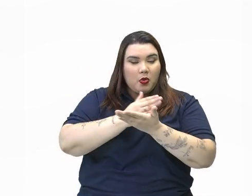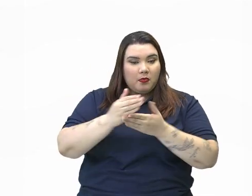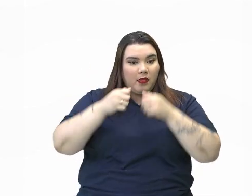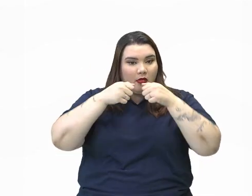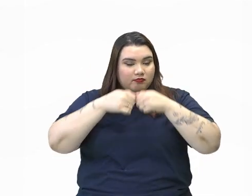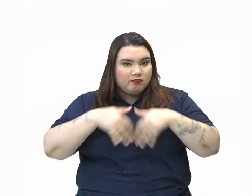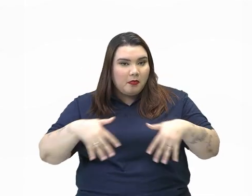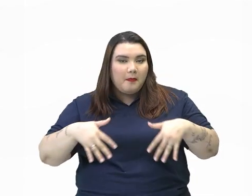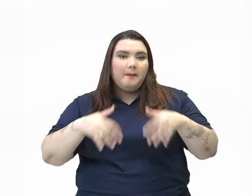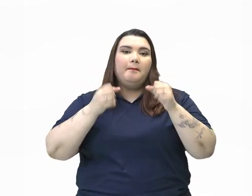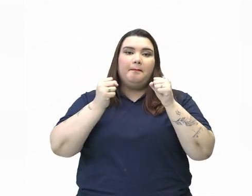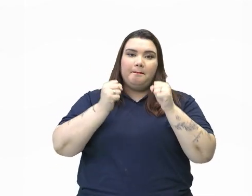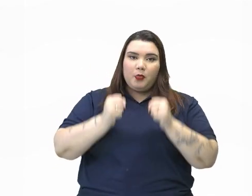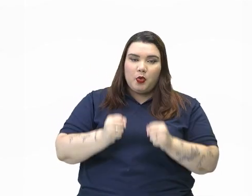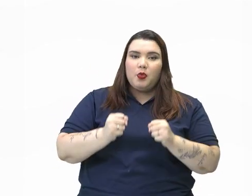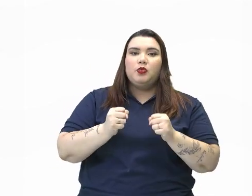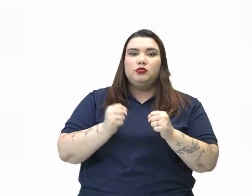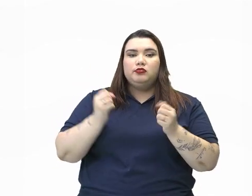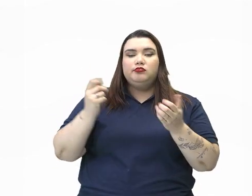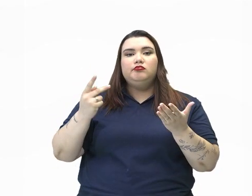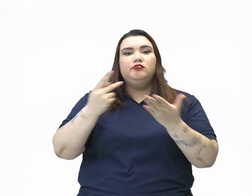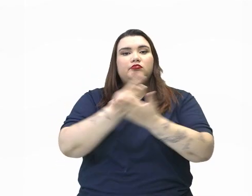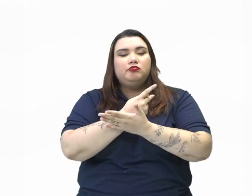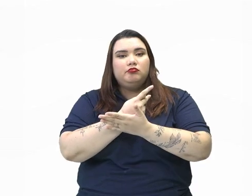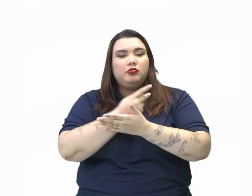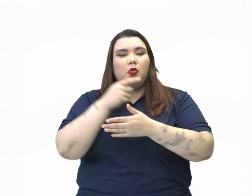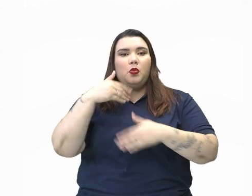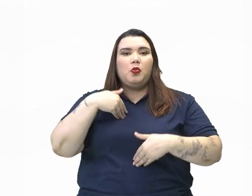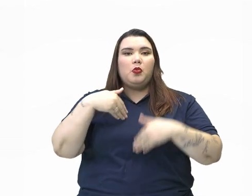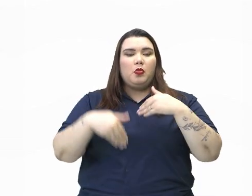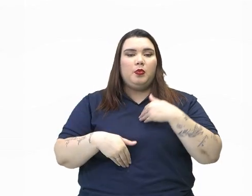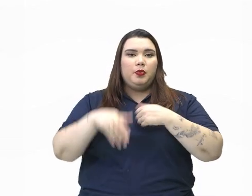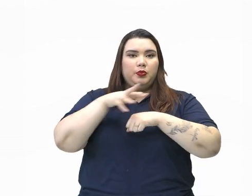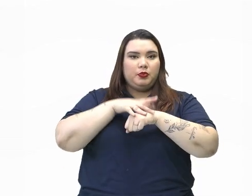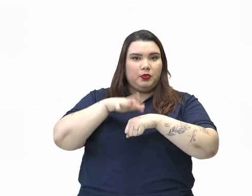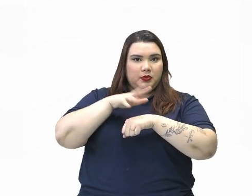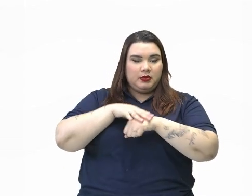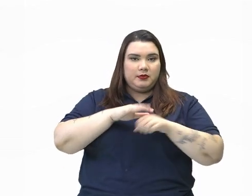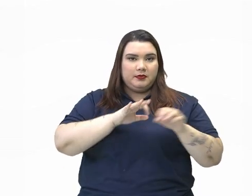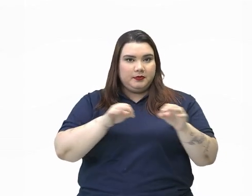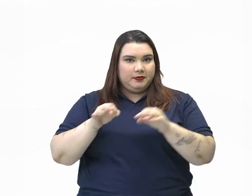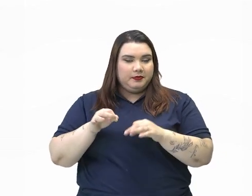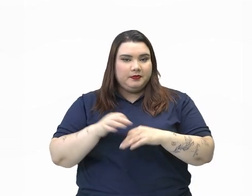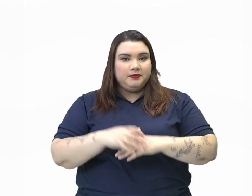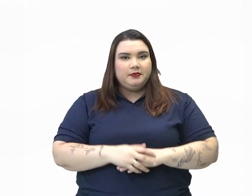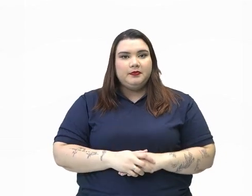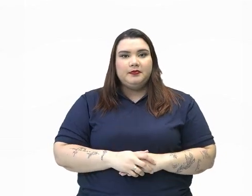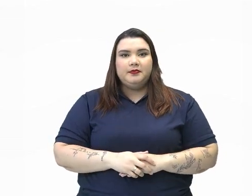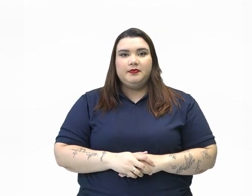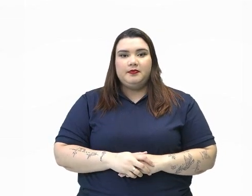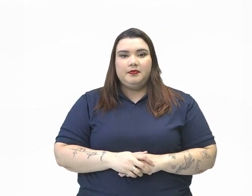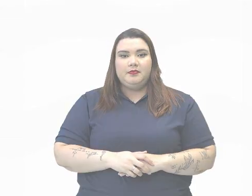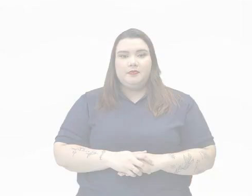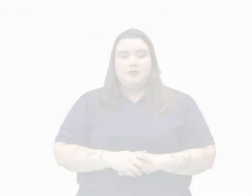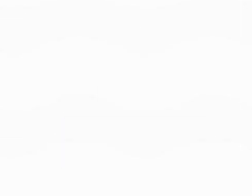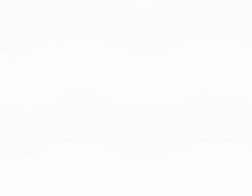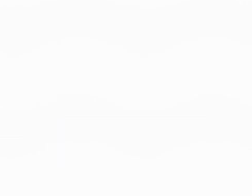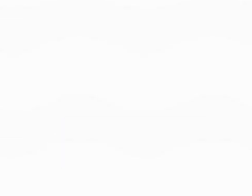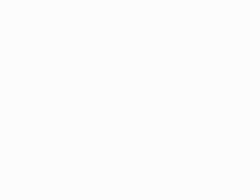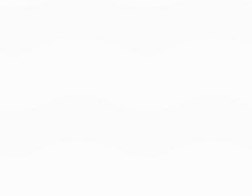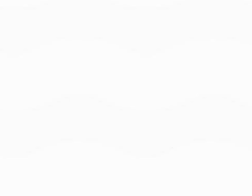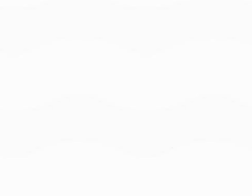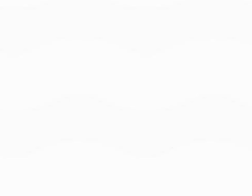pode, né, então, acometer o sistema imunológico dessa pessoa. Existem pessoas que vão viver com